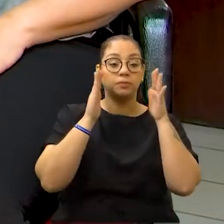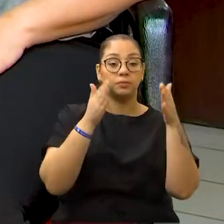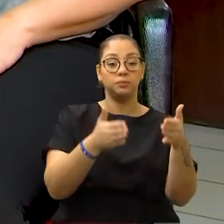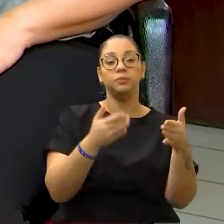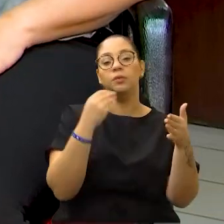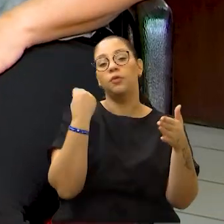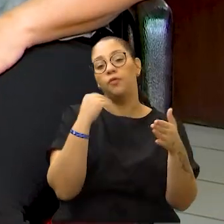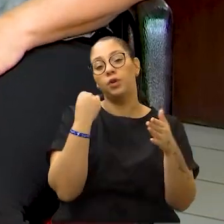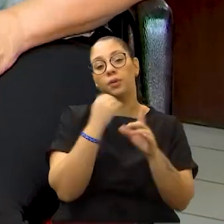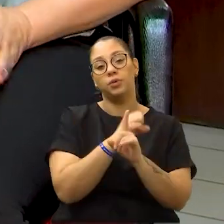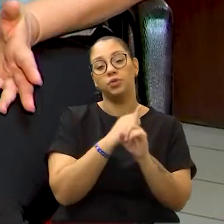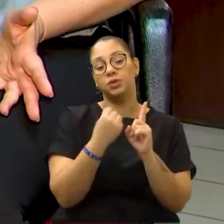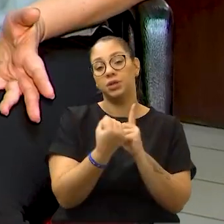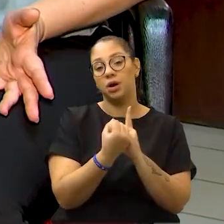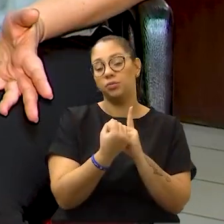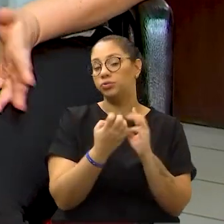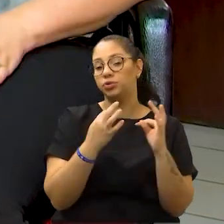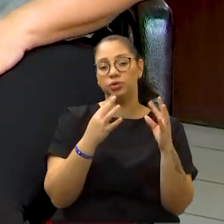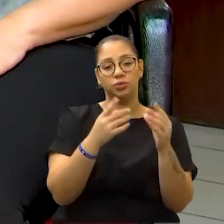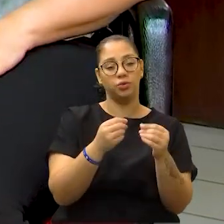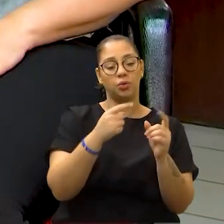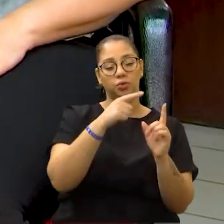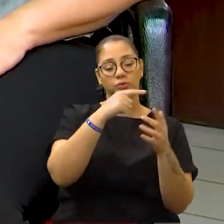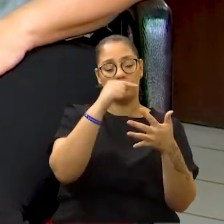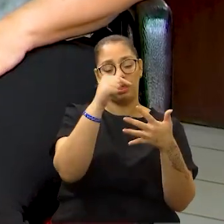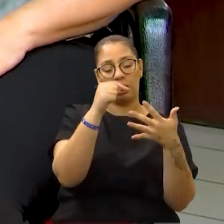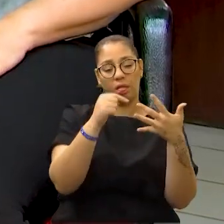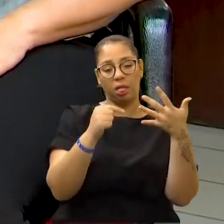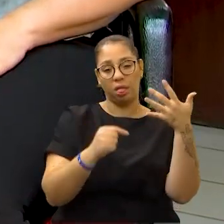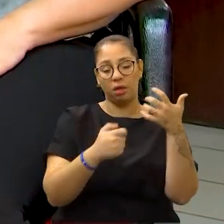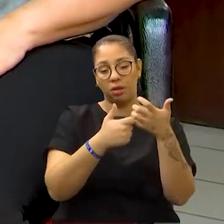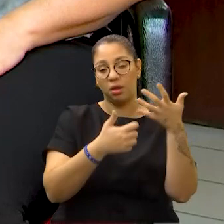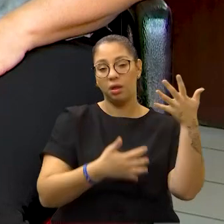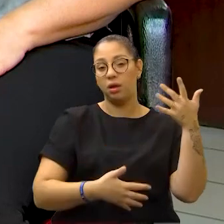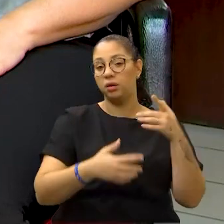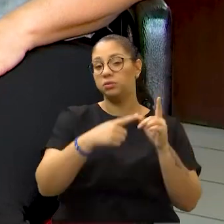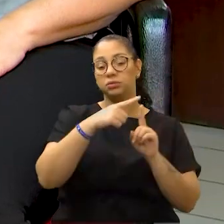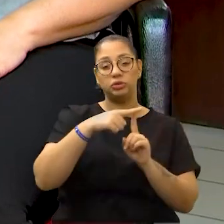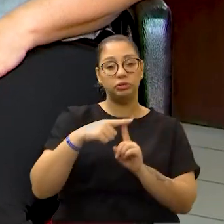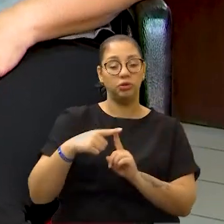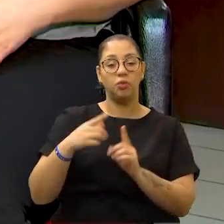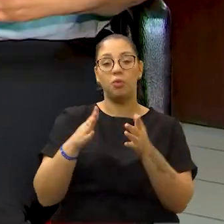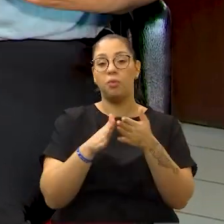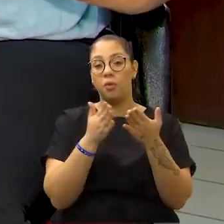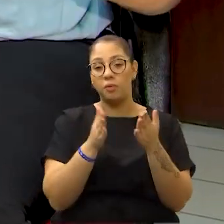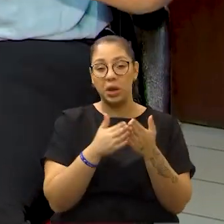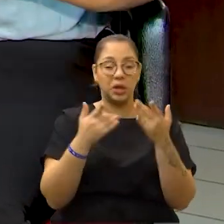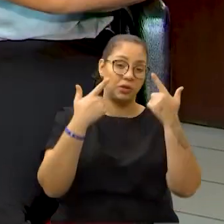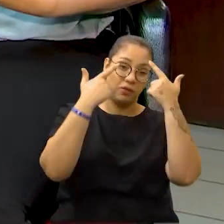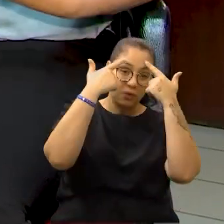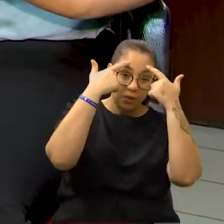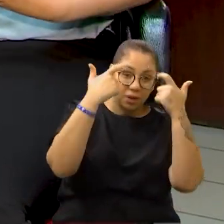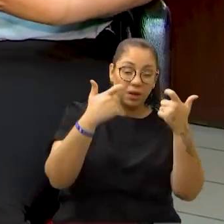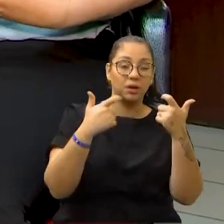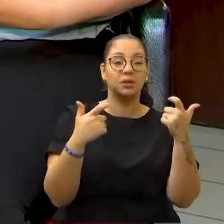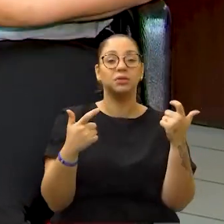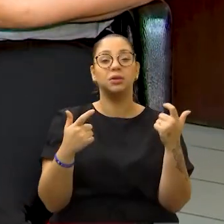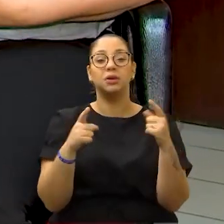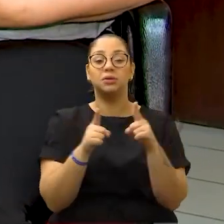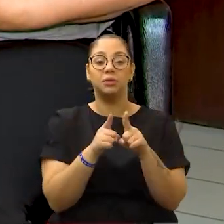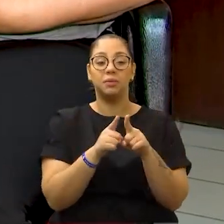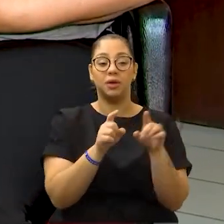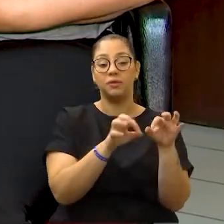para a vulnerabilidade social de todas as naturezas. A pobreza, as violências, a dificuldade